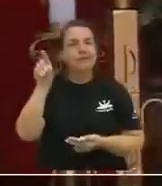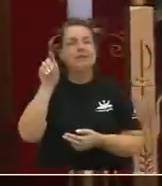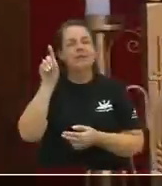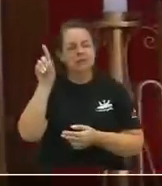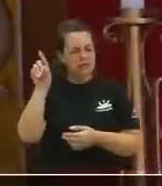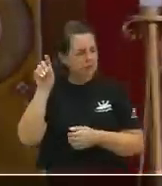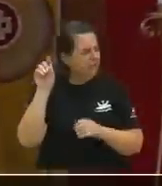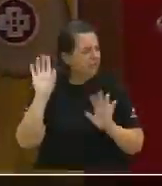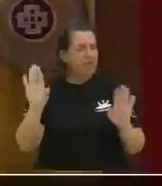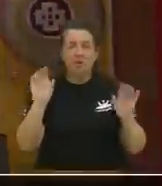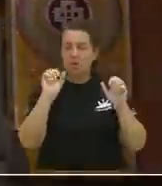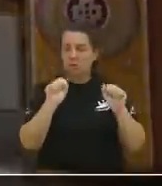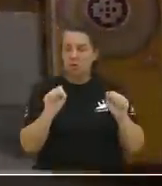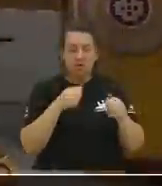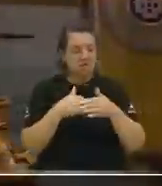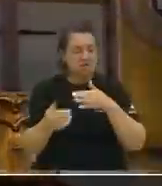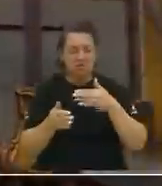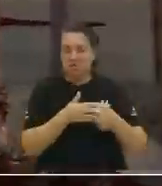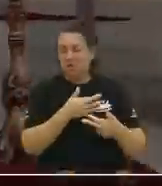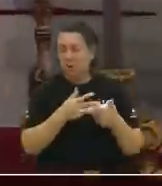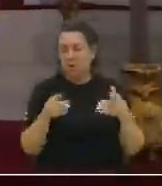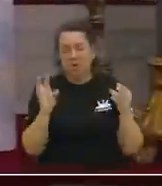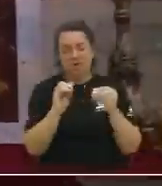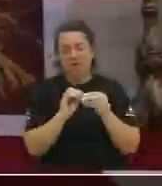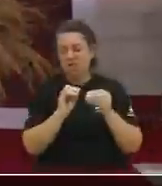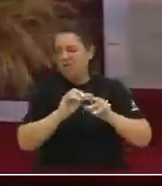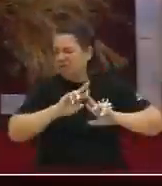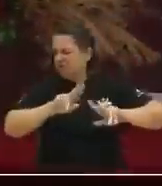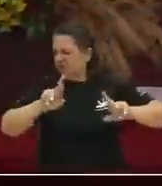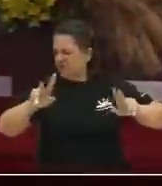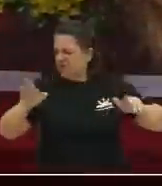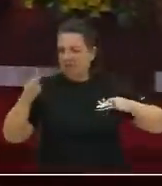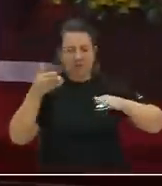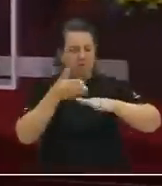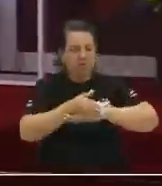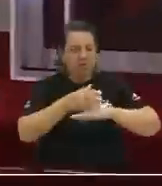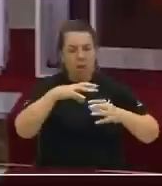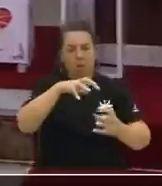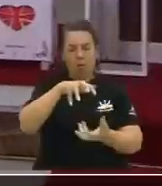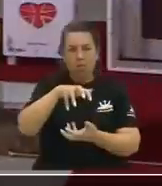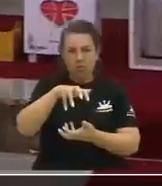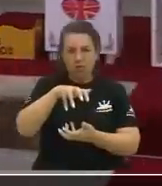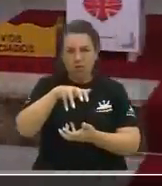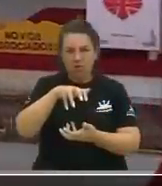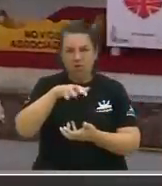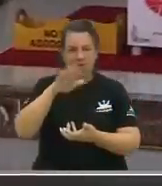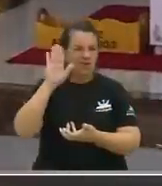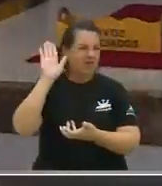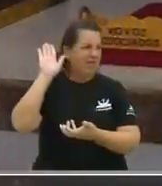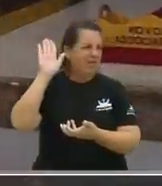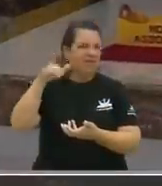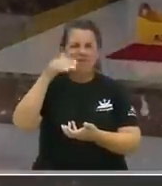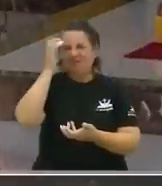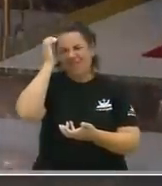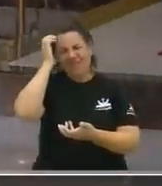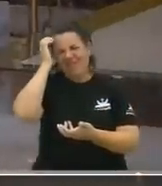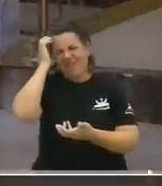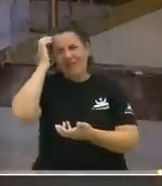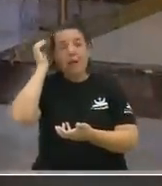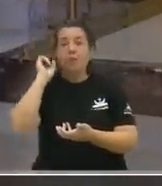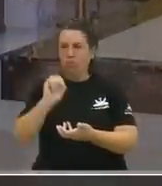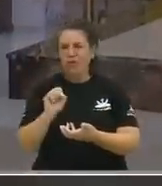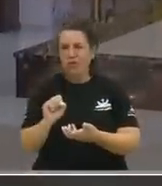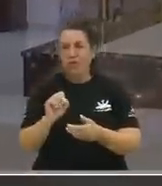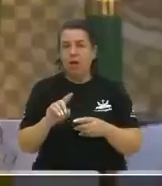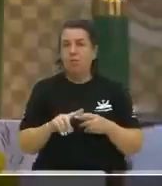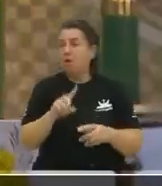ter criatividade de formas diferentes de entrar no mundo. Não vou fazer locubrações aqui,